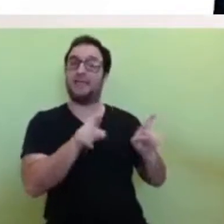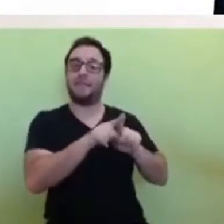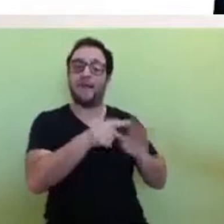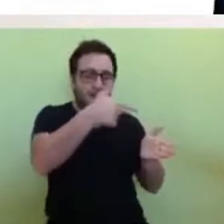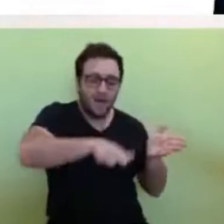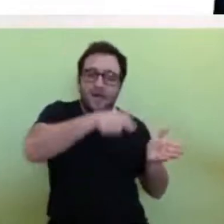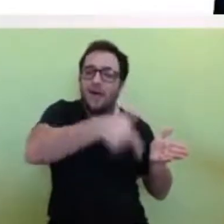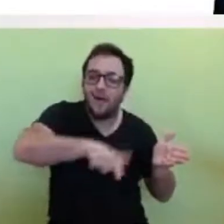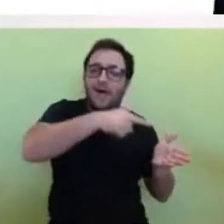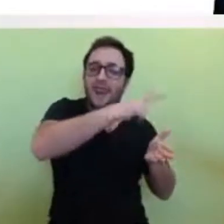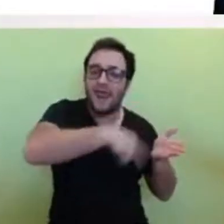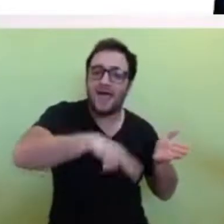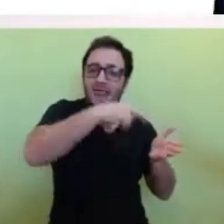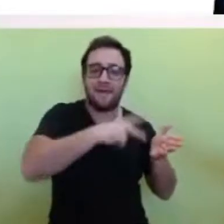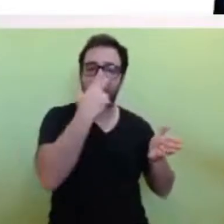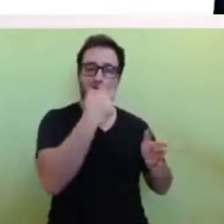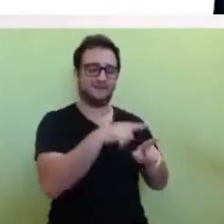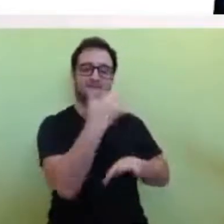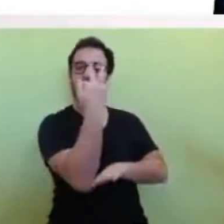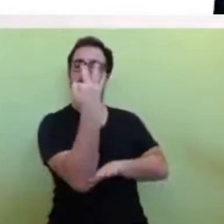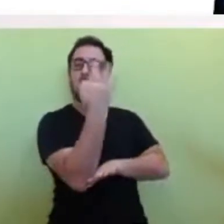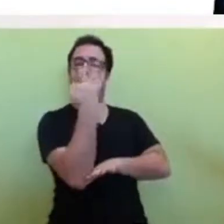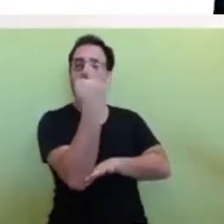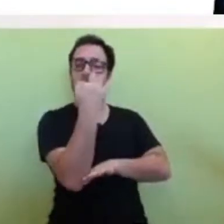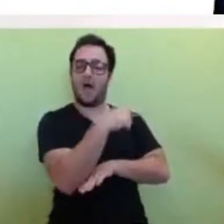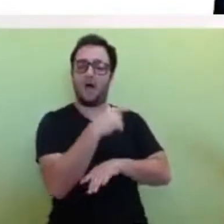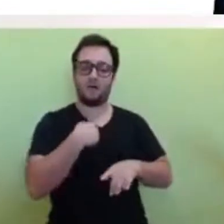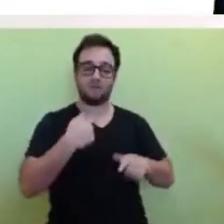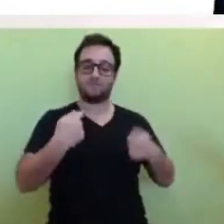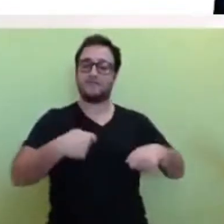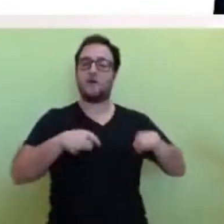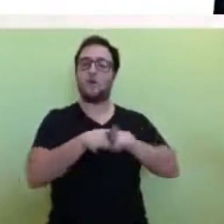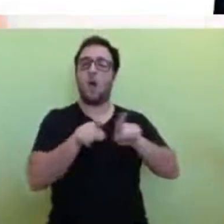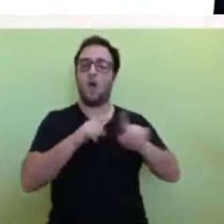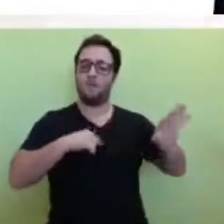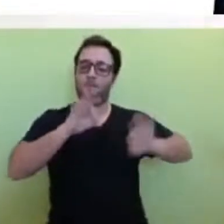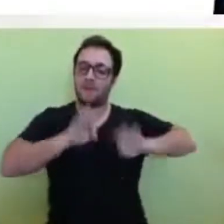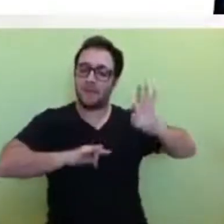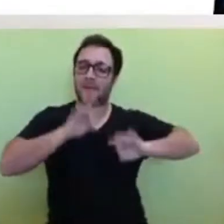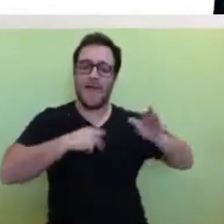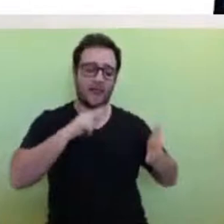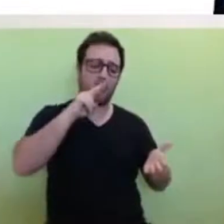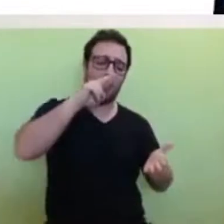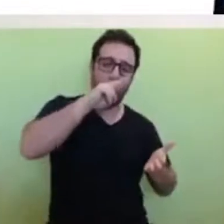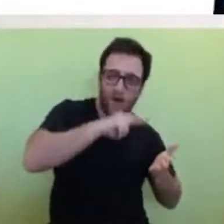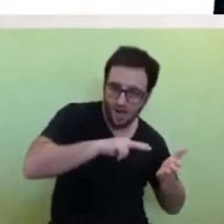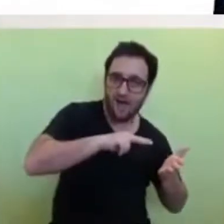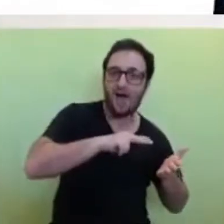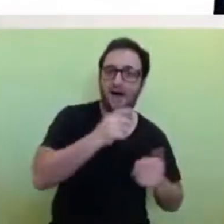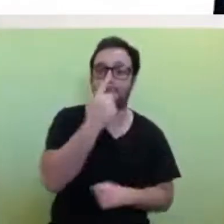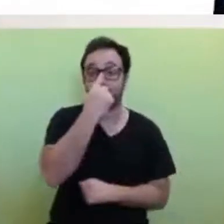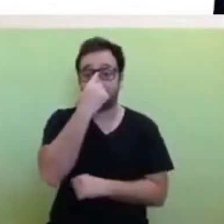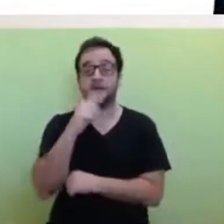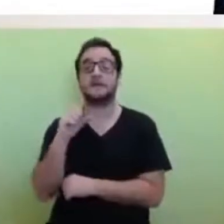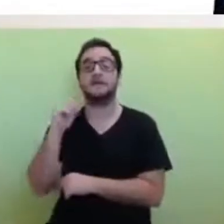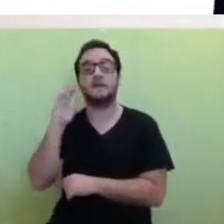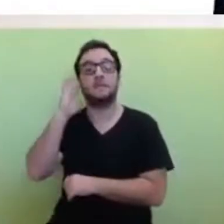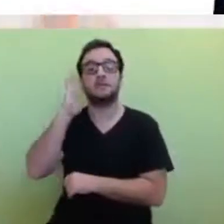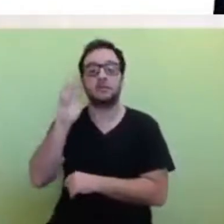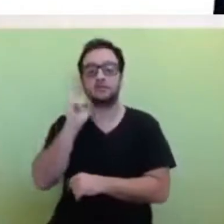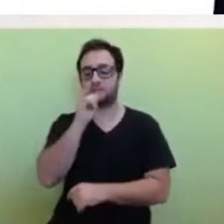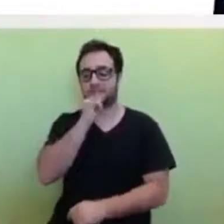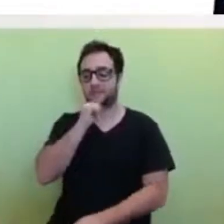condensada, mesmo porque ela é algo planejado, o que a fala não é. Quando eu estou falando, eu não sei como eu vou terminar uma